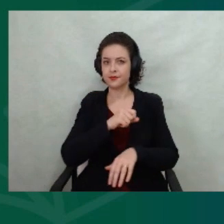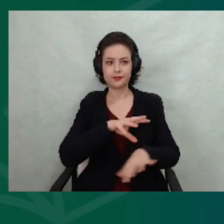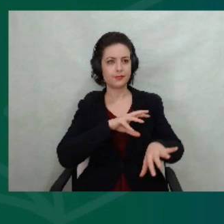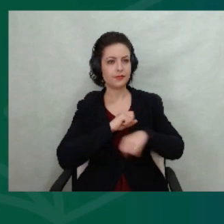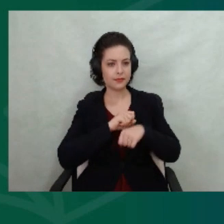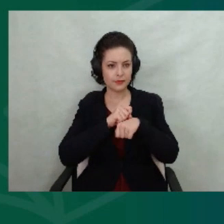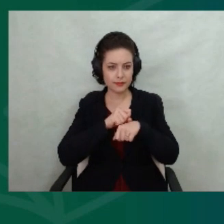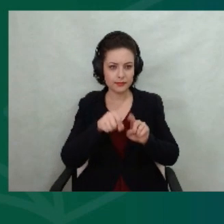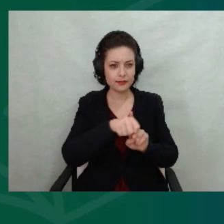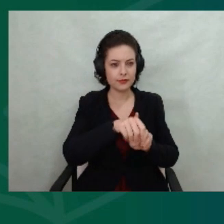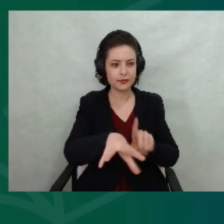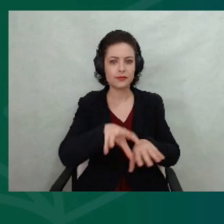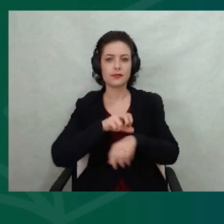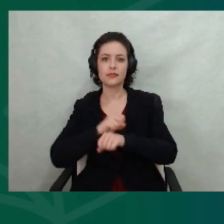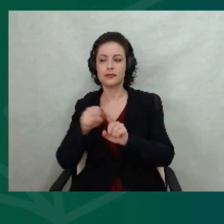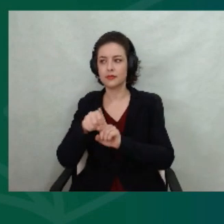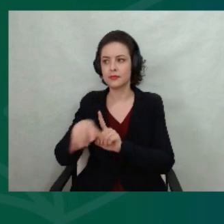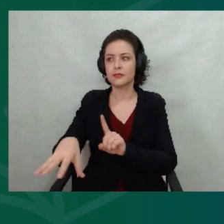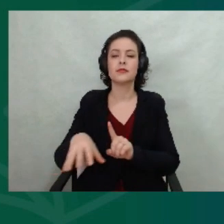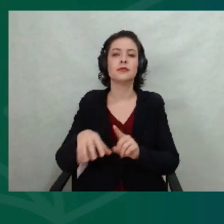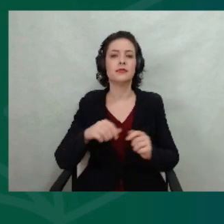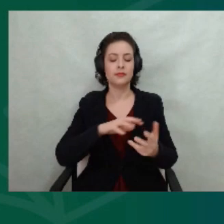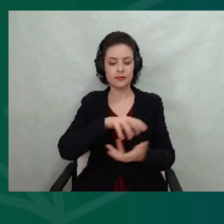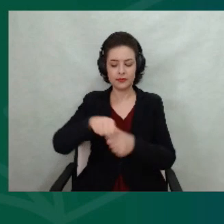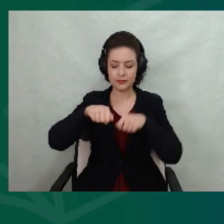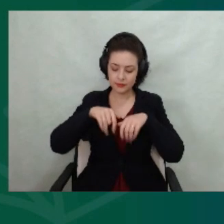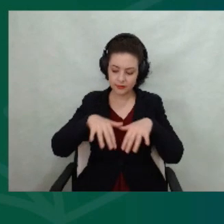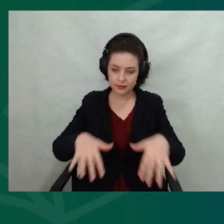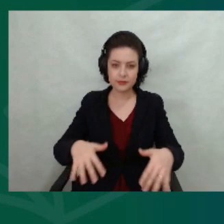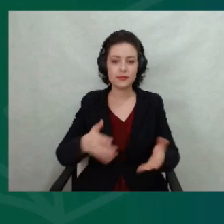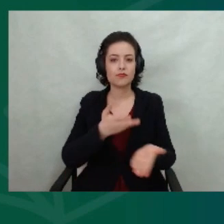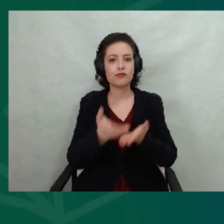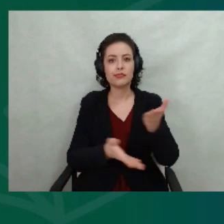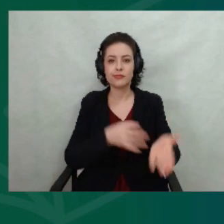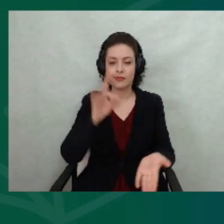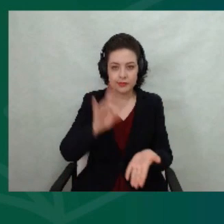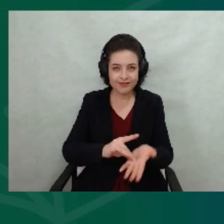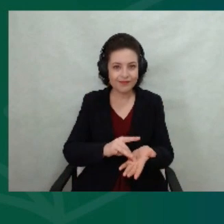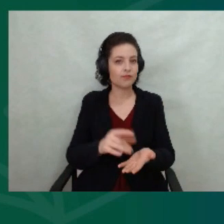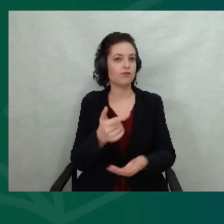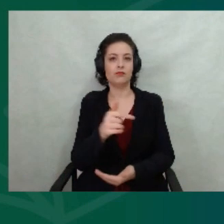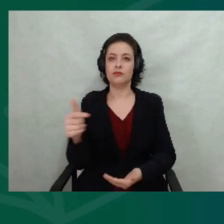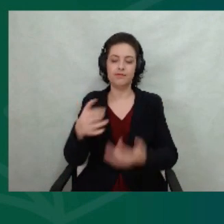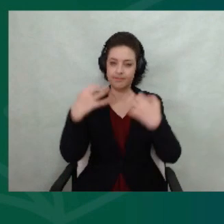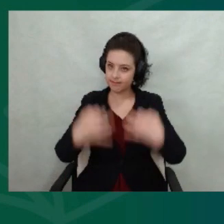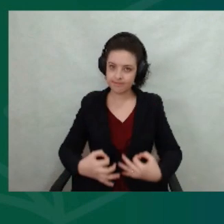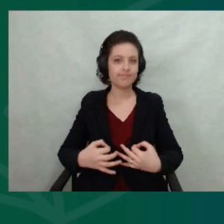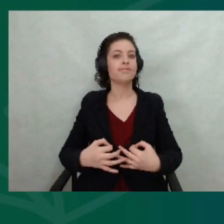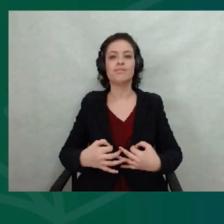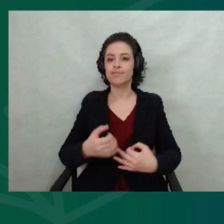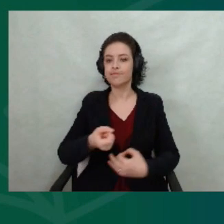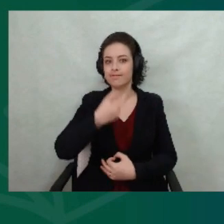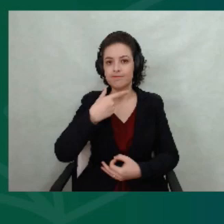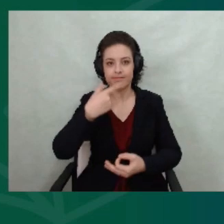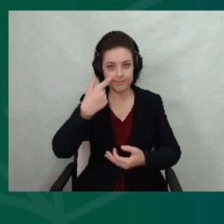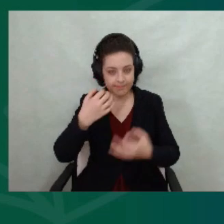mundo, onde a gente não tem ainda um tratamento eficaz, e mesmo tomando medidas preventivas